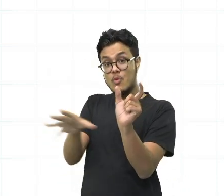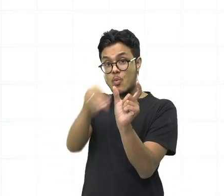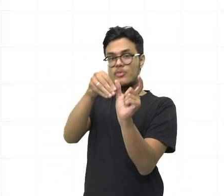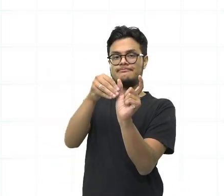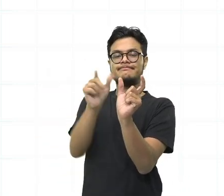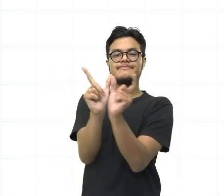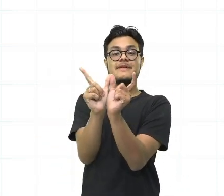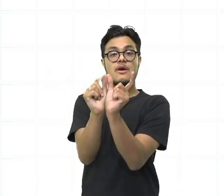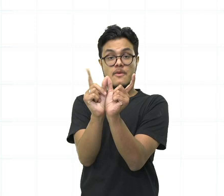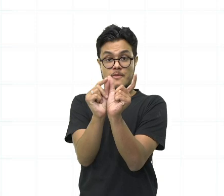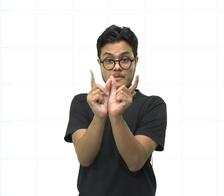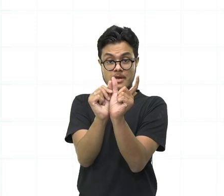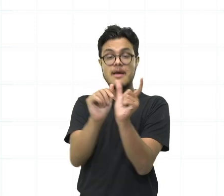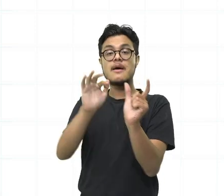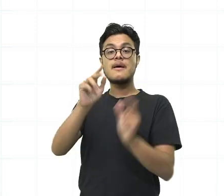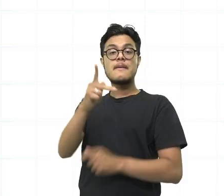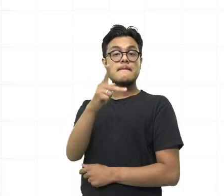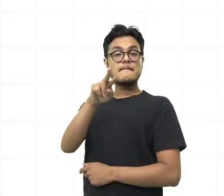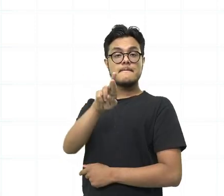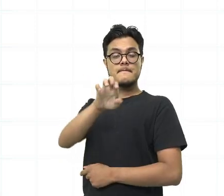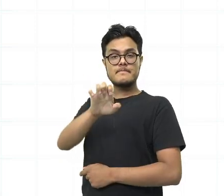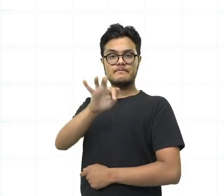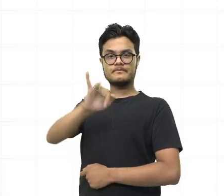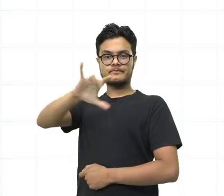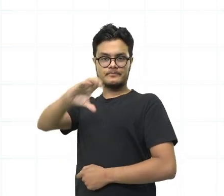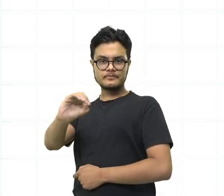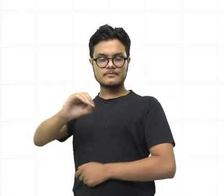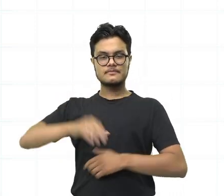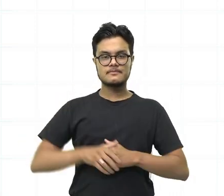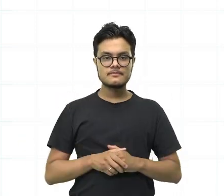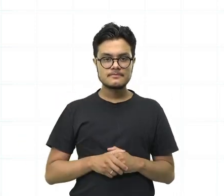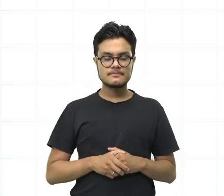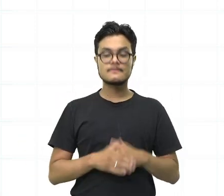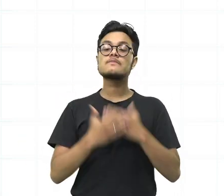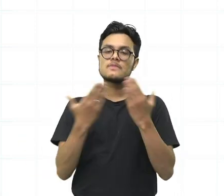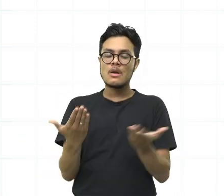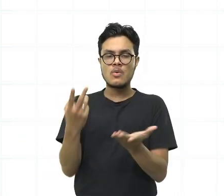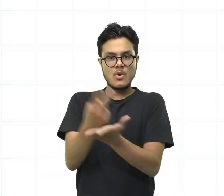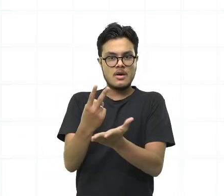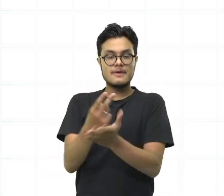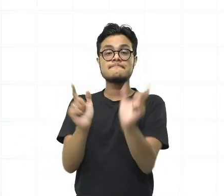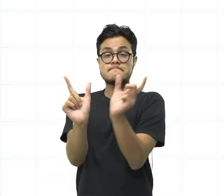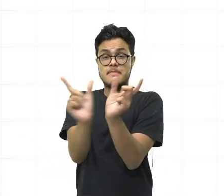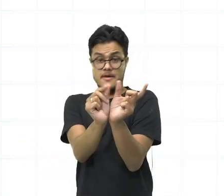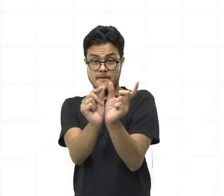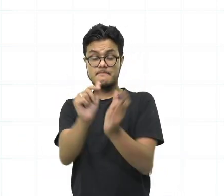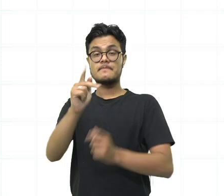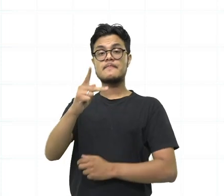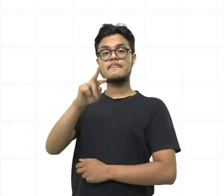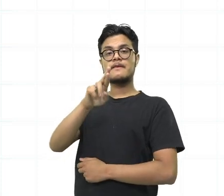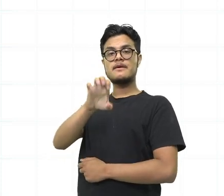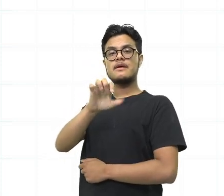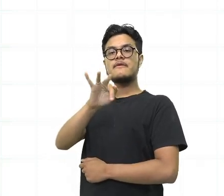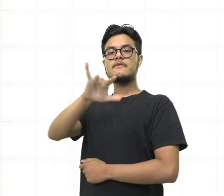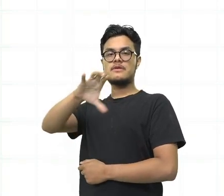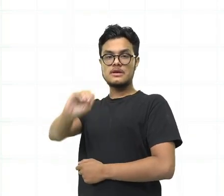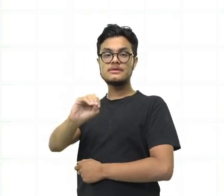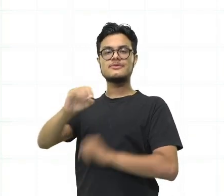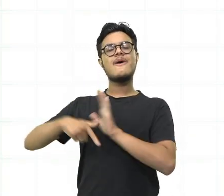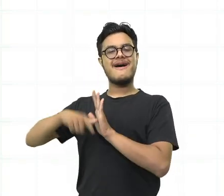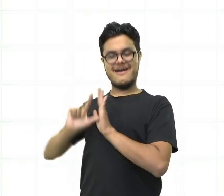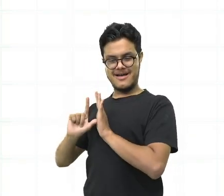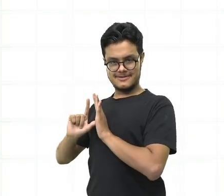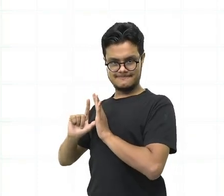de prefixos. Lembrando que o prefixo, ele vem o quê? Antes,